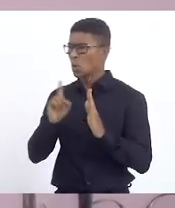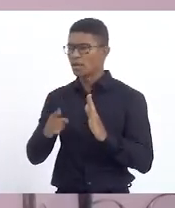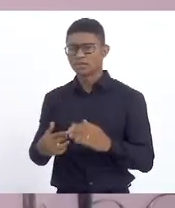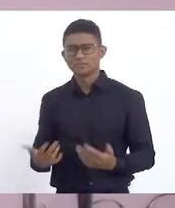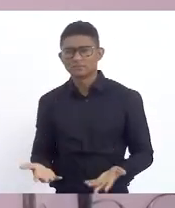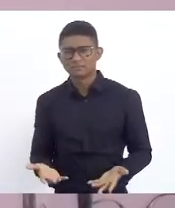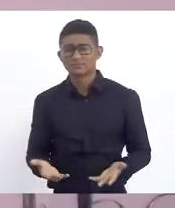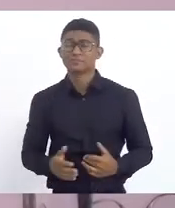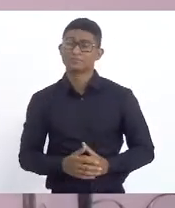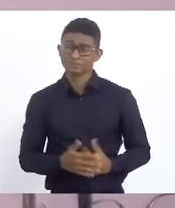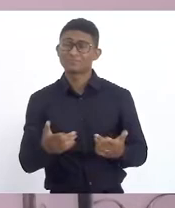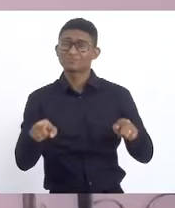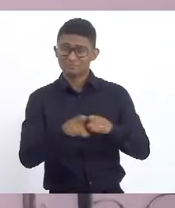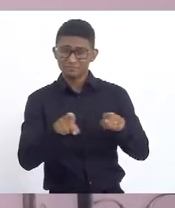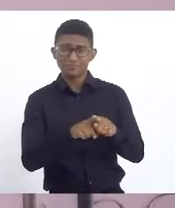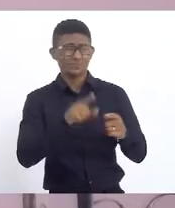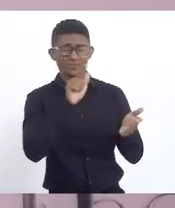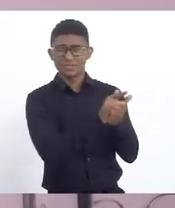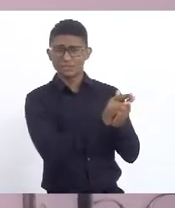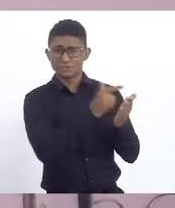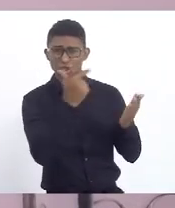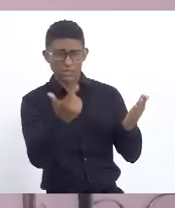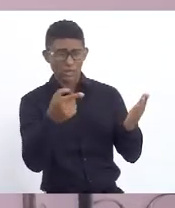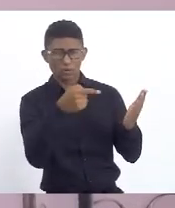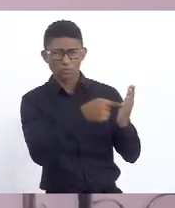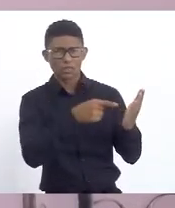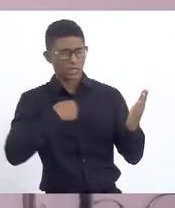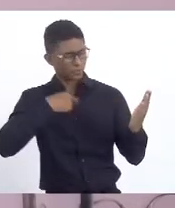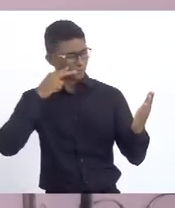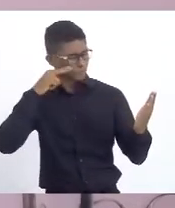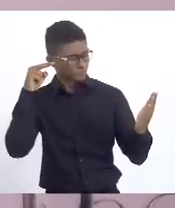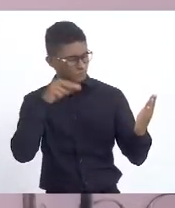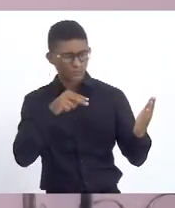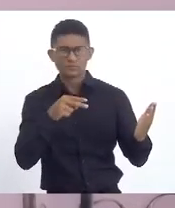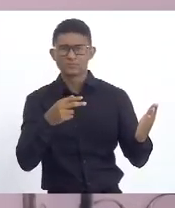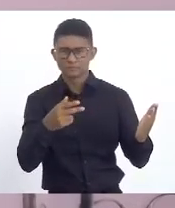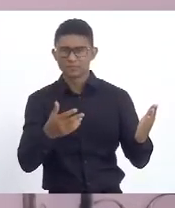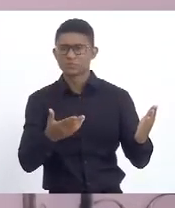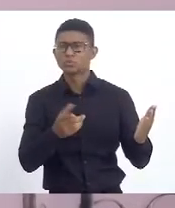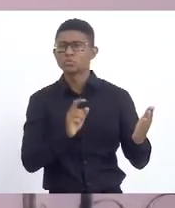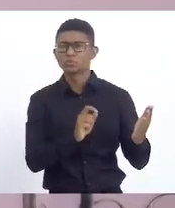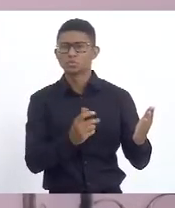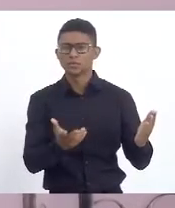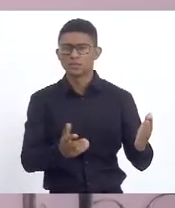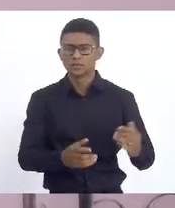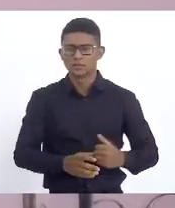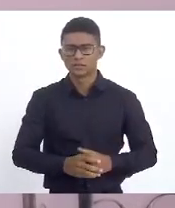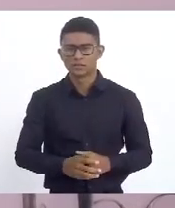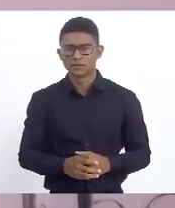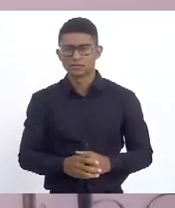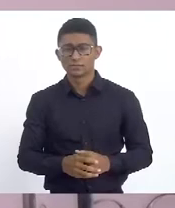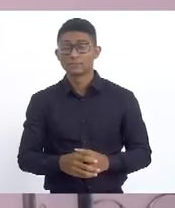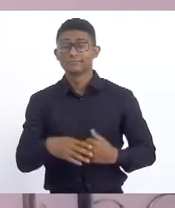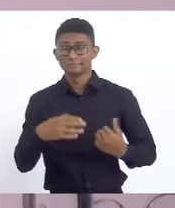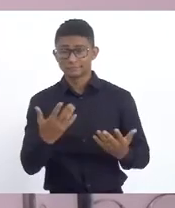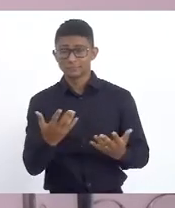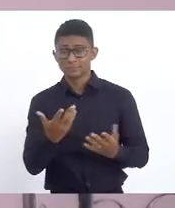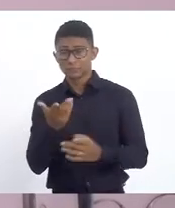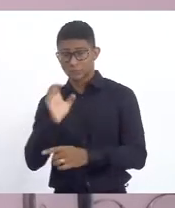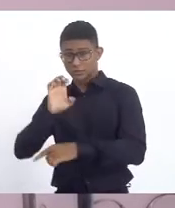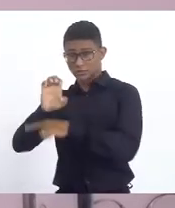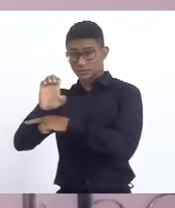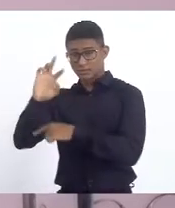Soube pelo jornal também, deputado Valdec, deputada Lucinha, que o Estado de São